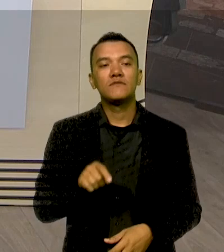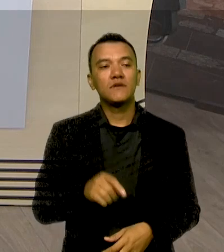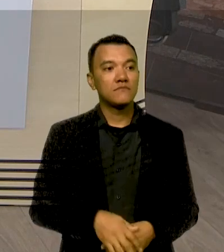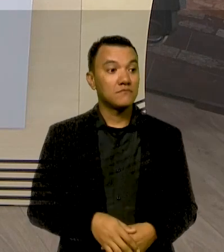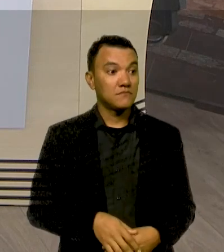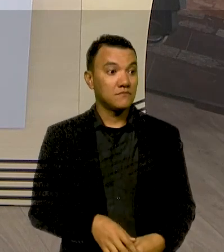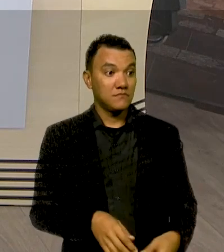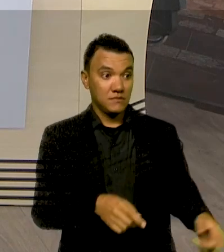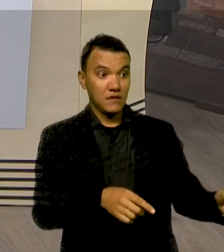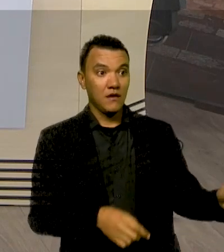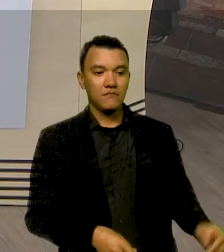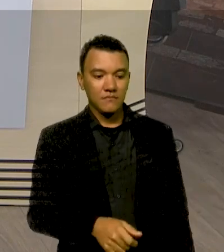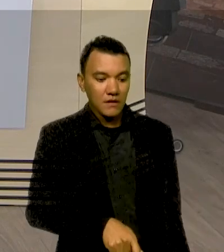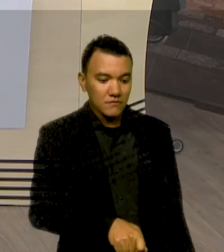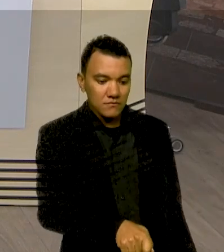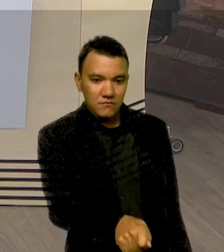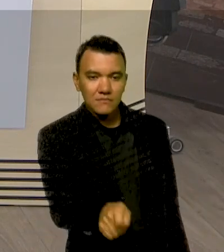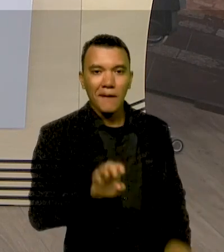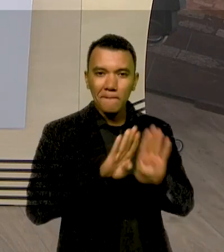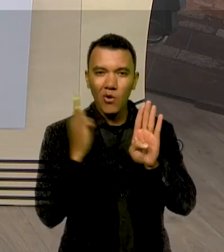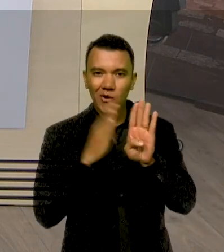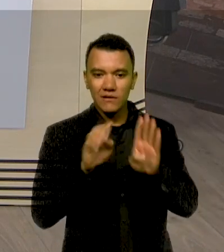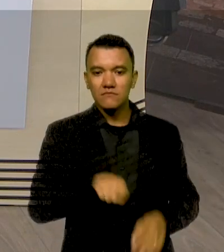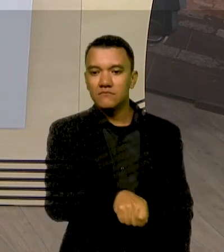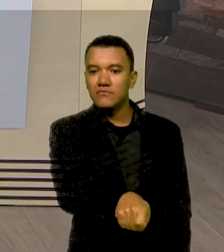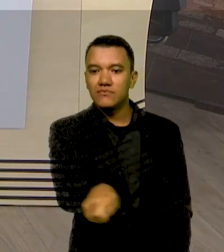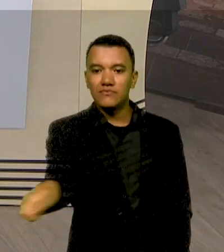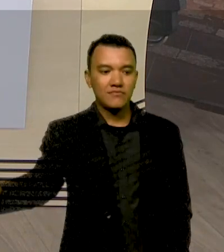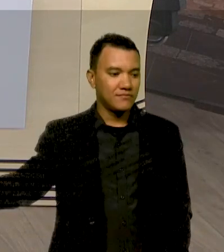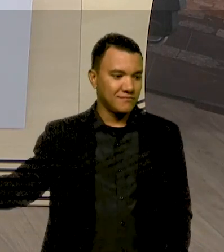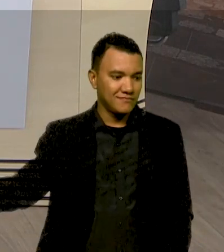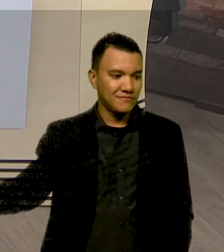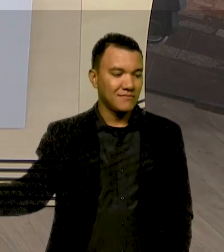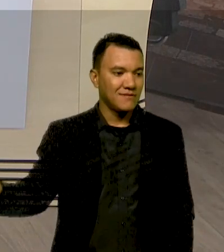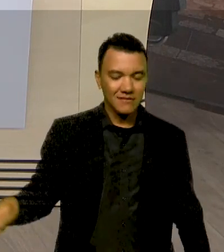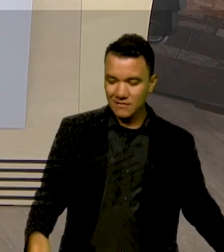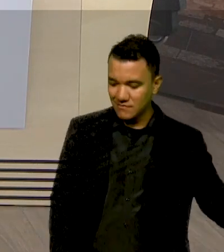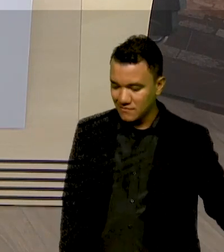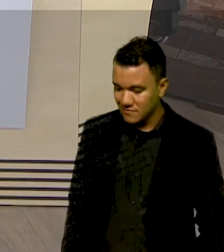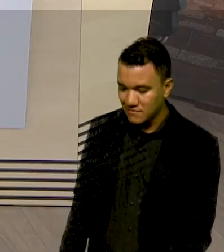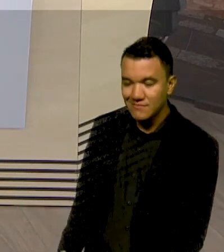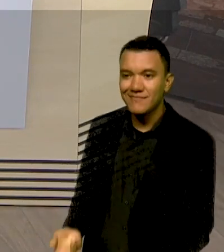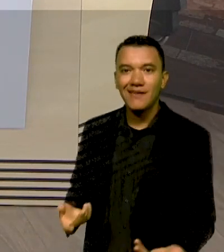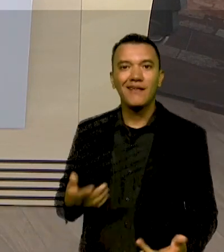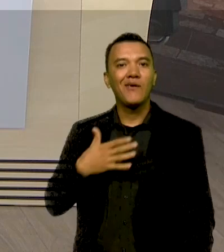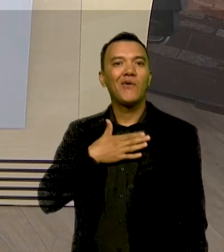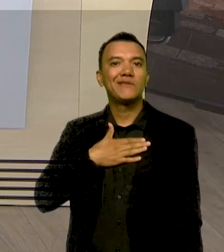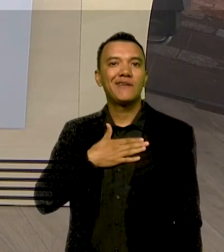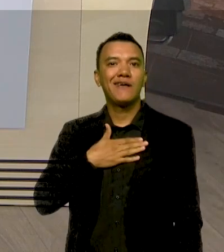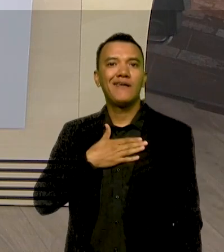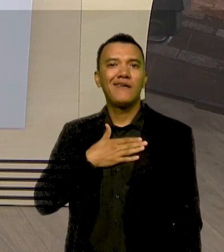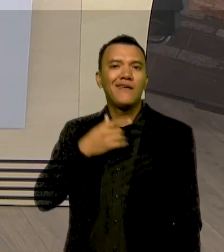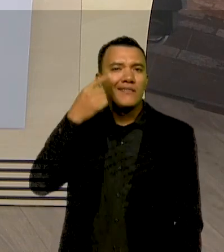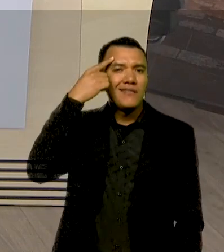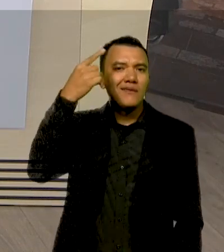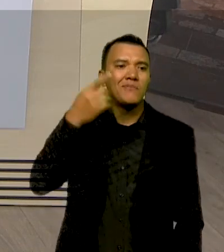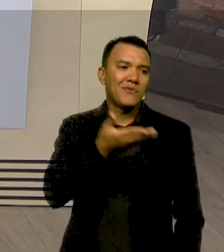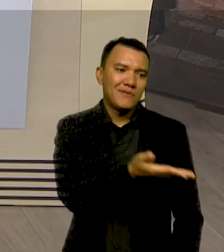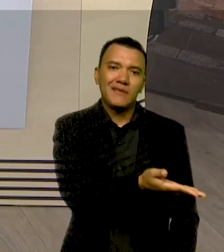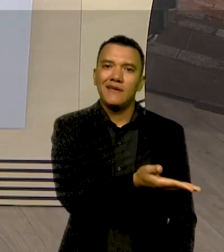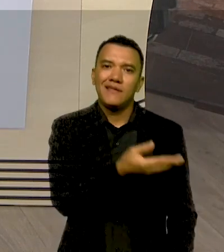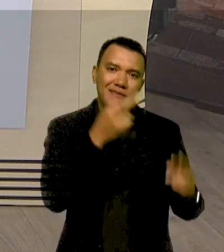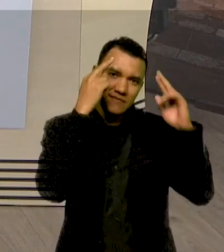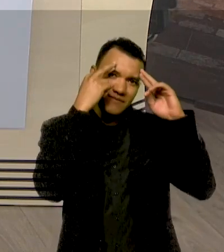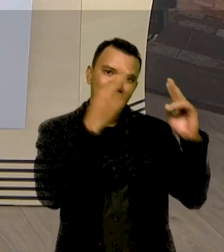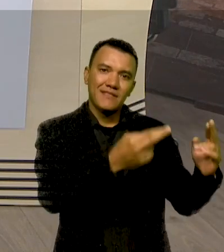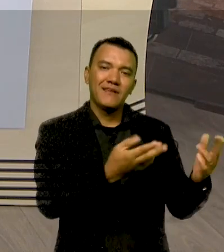porta e deixa aberta para que ela consiga passar com mais facilidade, tu pode ter certeza que ela vai gostar de ti de cara. Porque você está lembrando dela, está lembrando da realidade dela e está